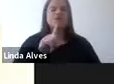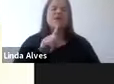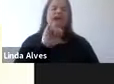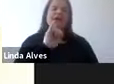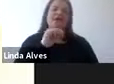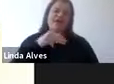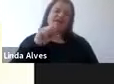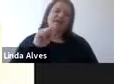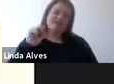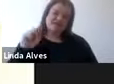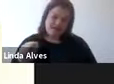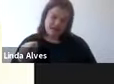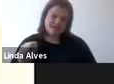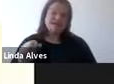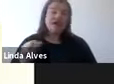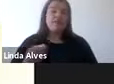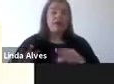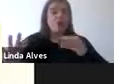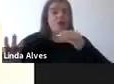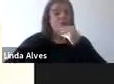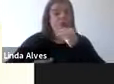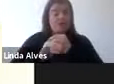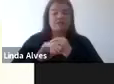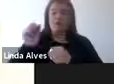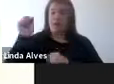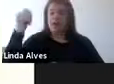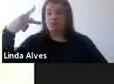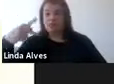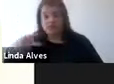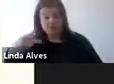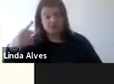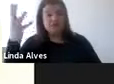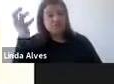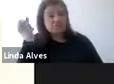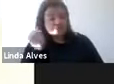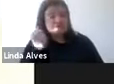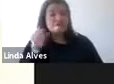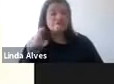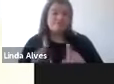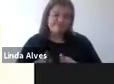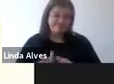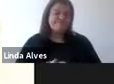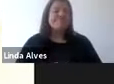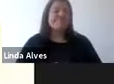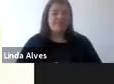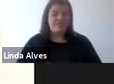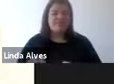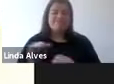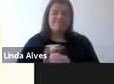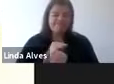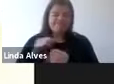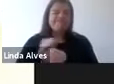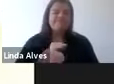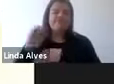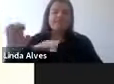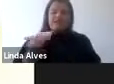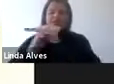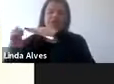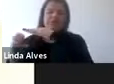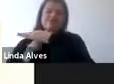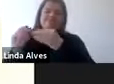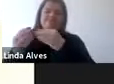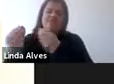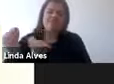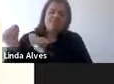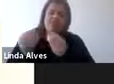para a complementação de aposentadoria, para que tenha os benefícios previdenciários. Então, é uma forma de você precarizar as relações